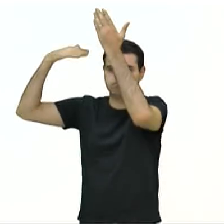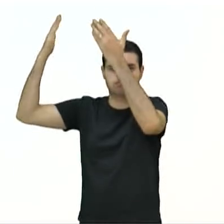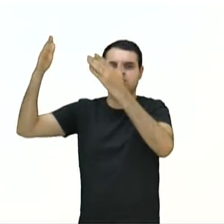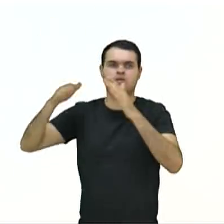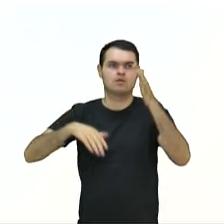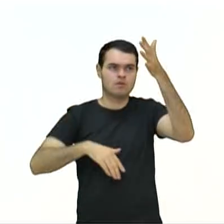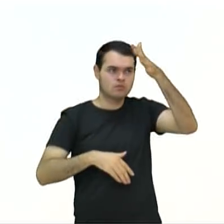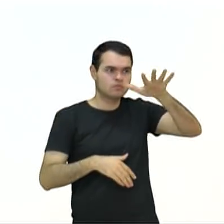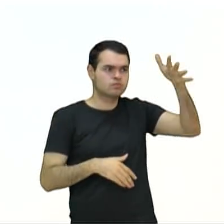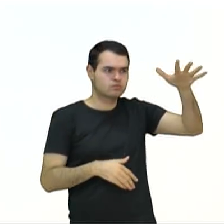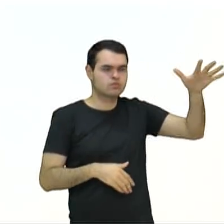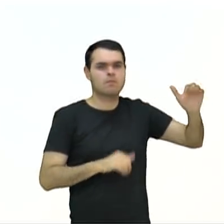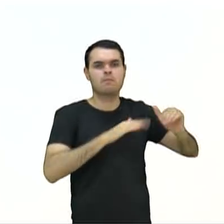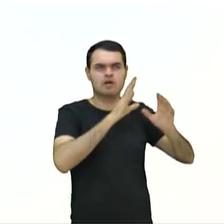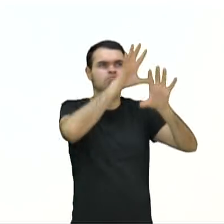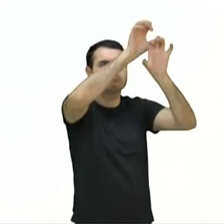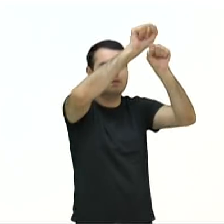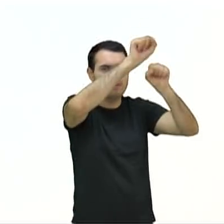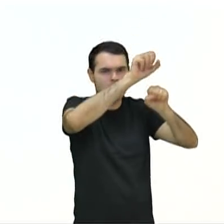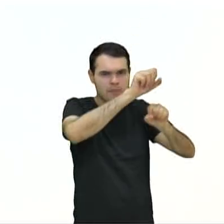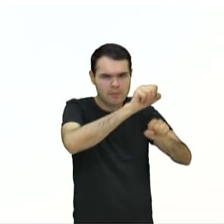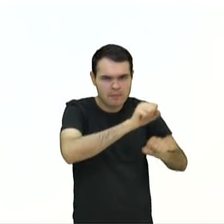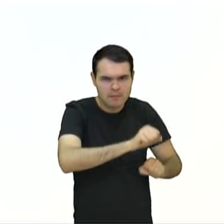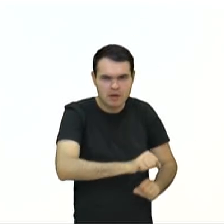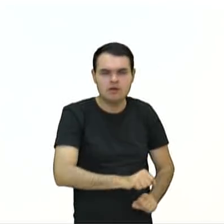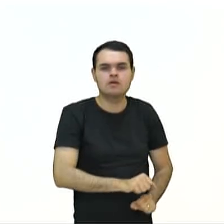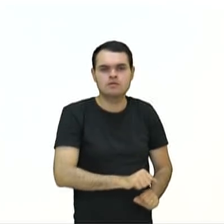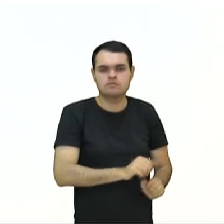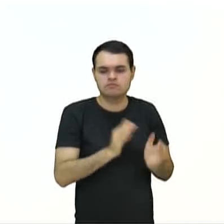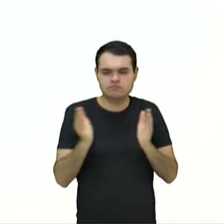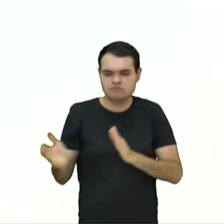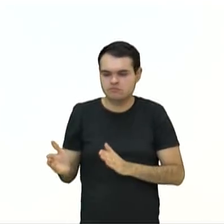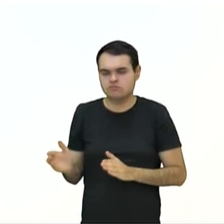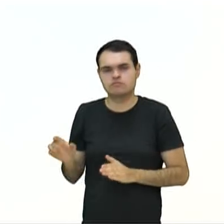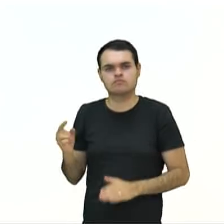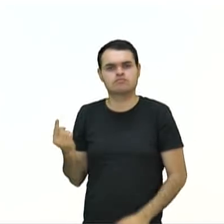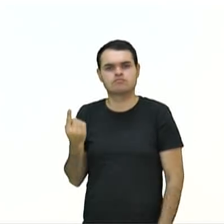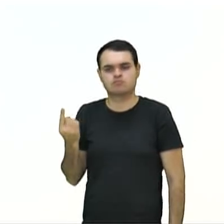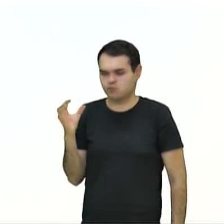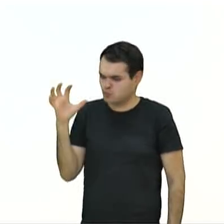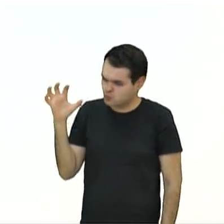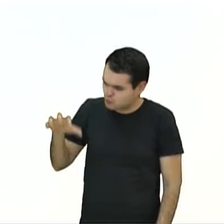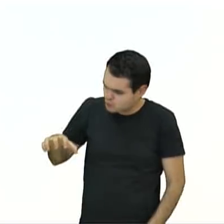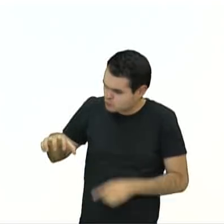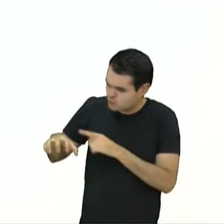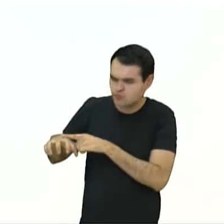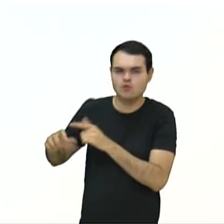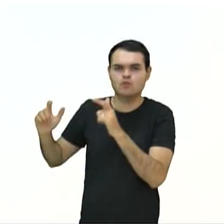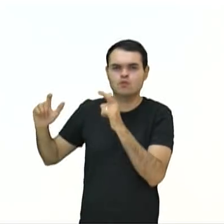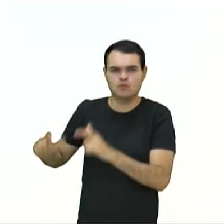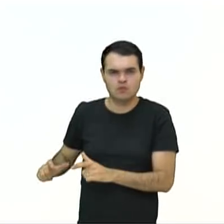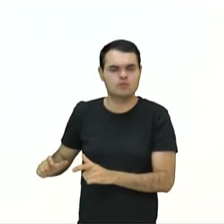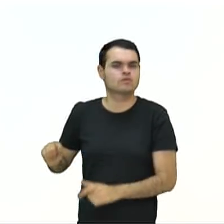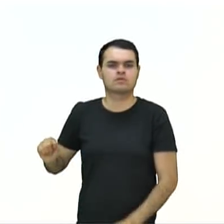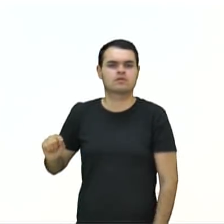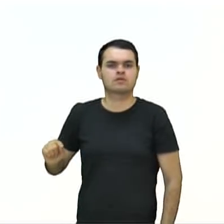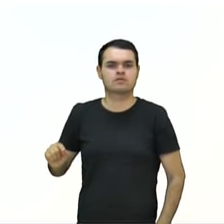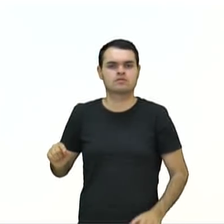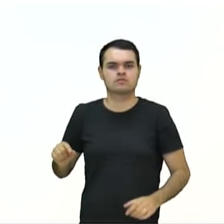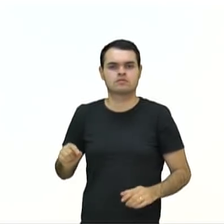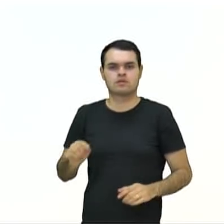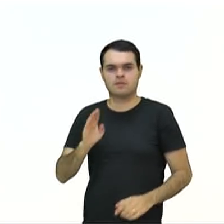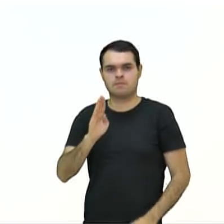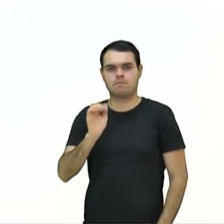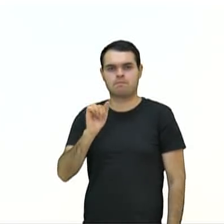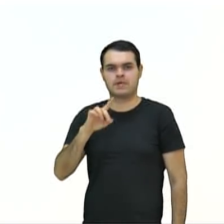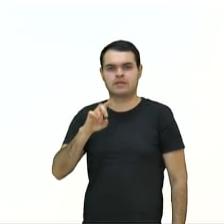era muito mais porque tinha sido ocupado primeiro, né? Mas ela torna-se um centro, lugar de onde os bandeirantes ali, né,